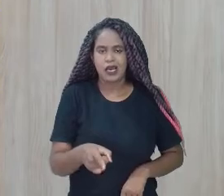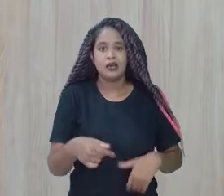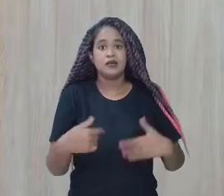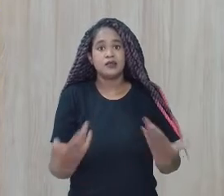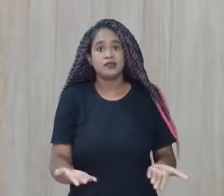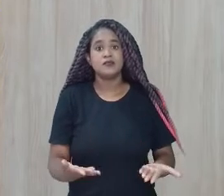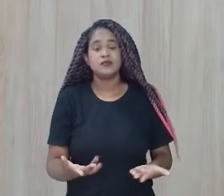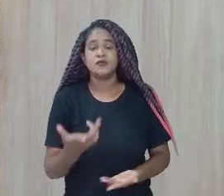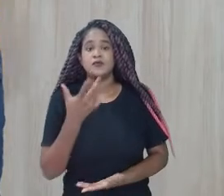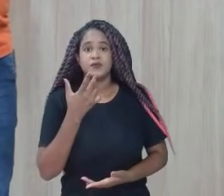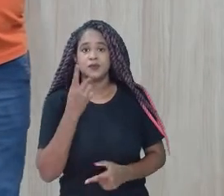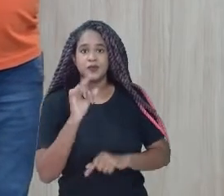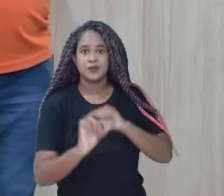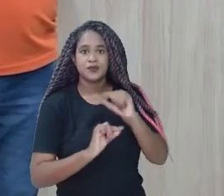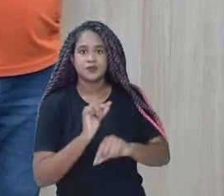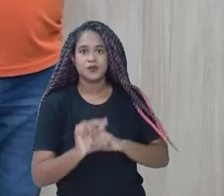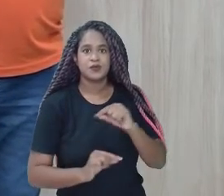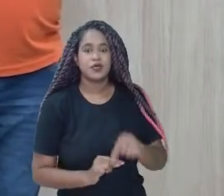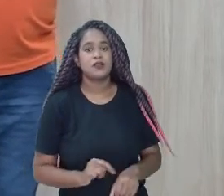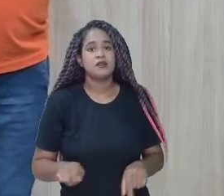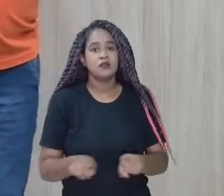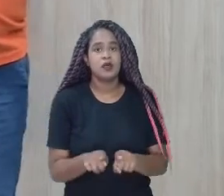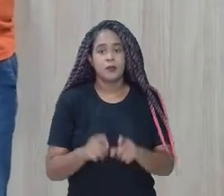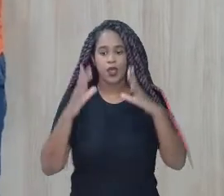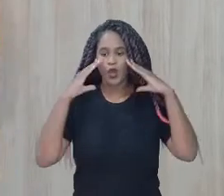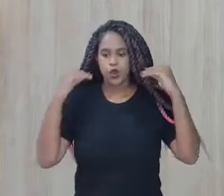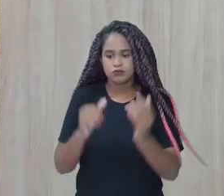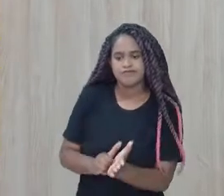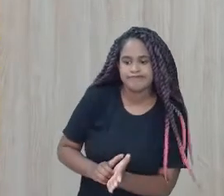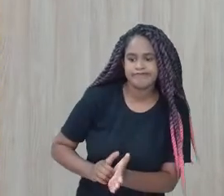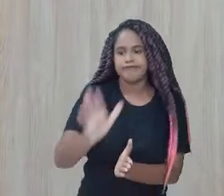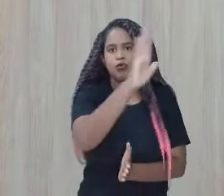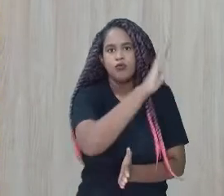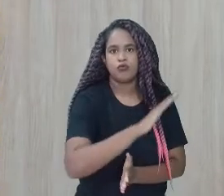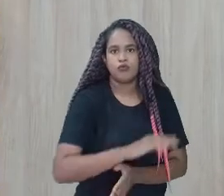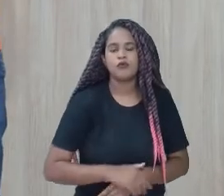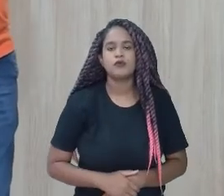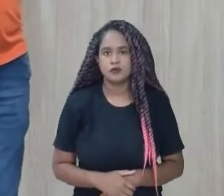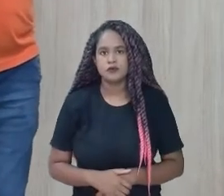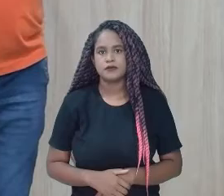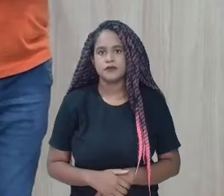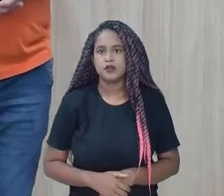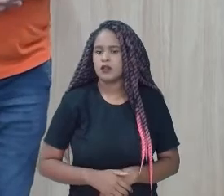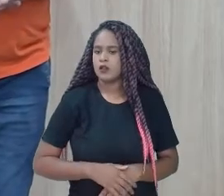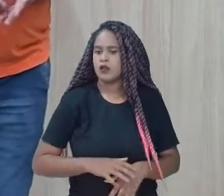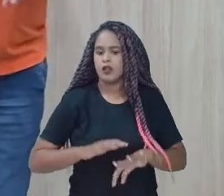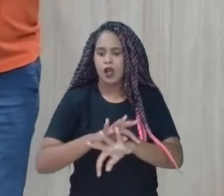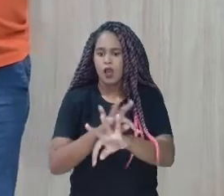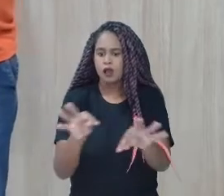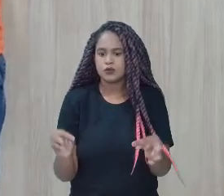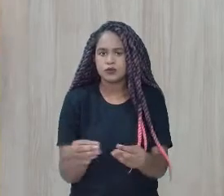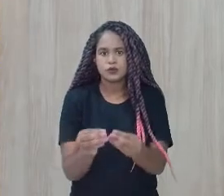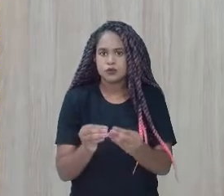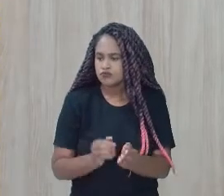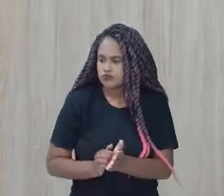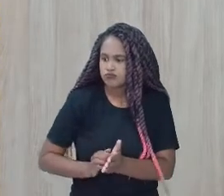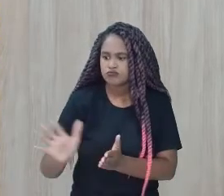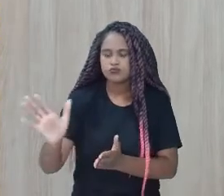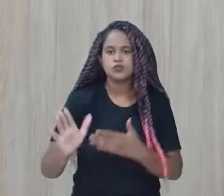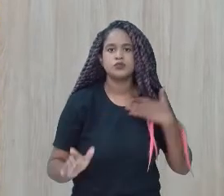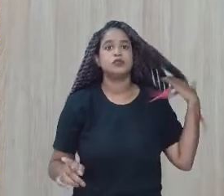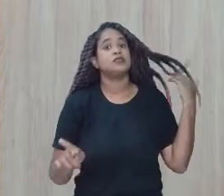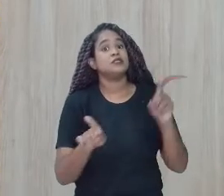vão decretar ali a expulsão dos holandeses de todos os territórios portugueses, inclusive das